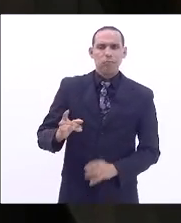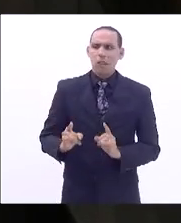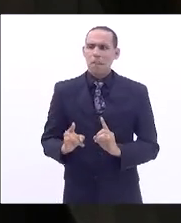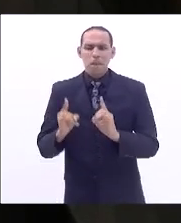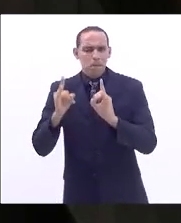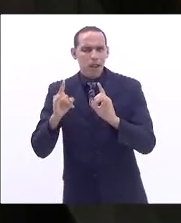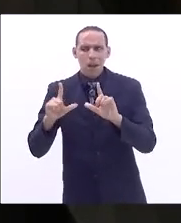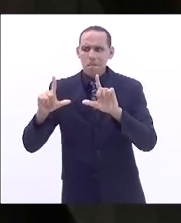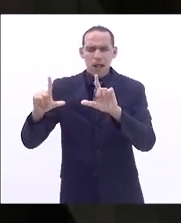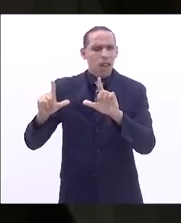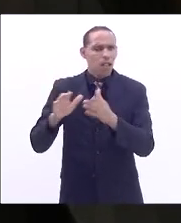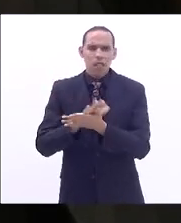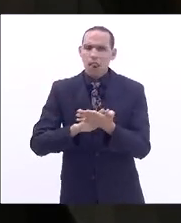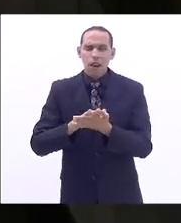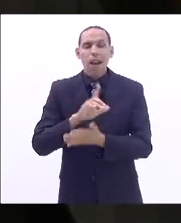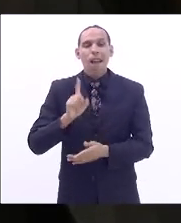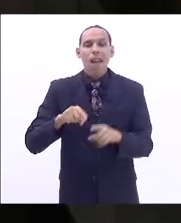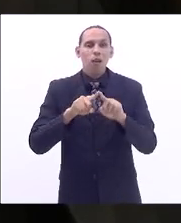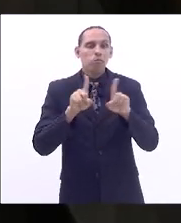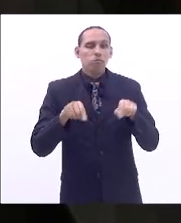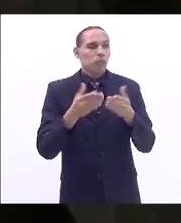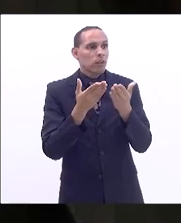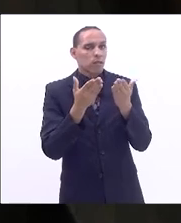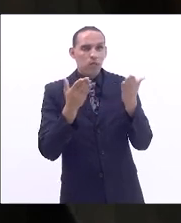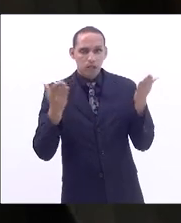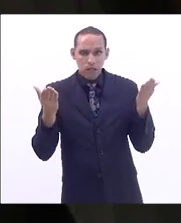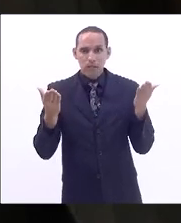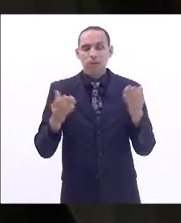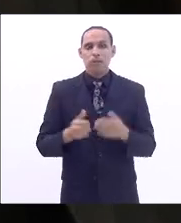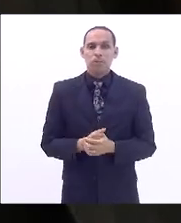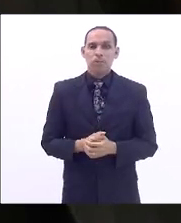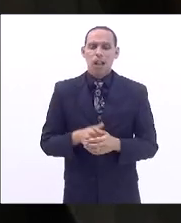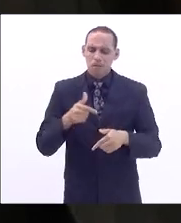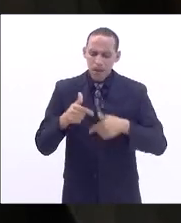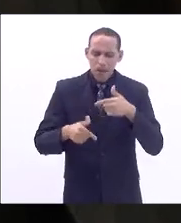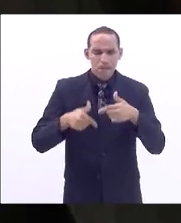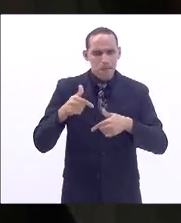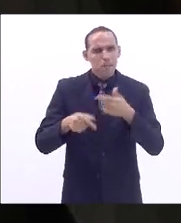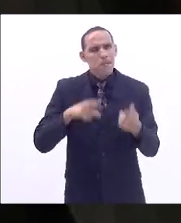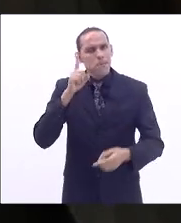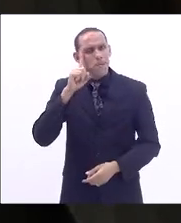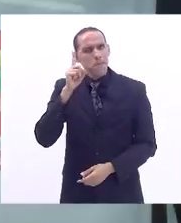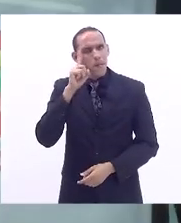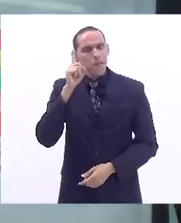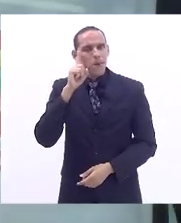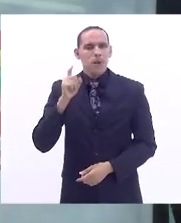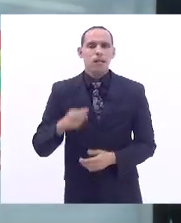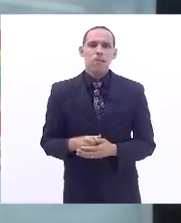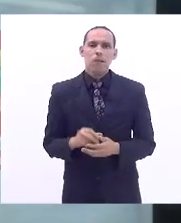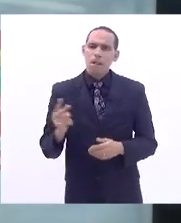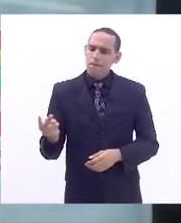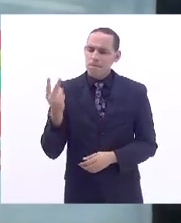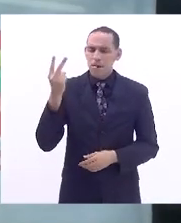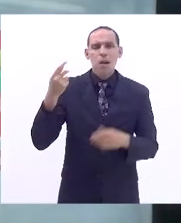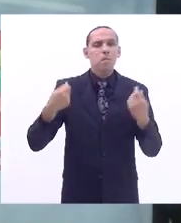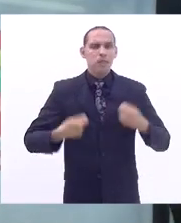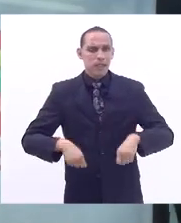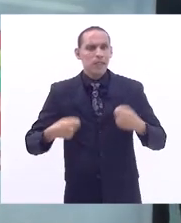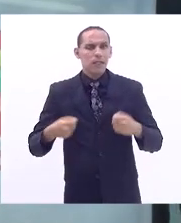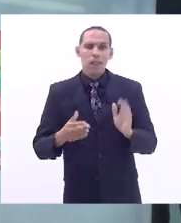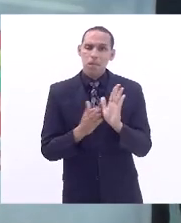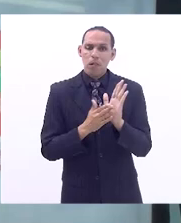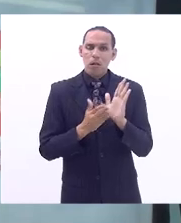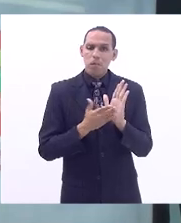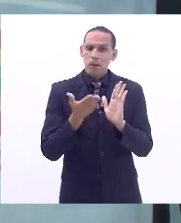prédio na uma placa o Detran São seus servidores e suas servidoras fazendo um trabalho cotidiano que precisa ser valorizado como